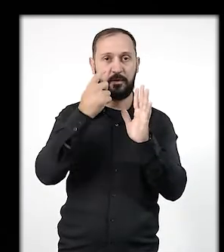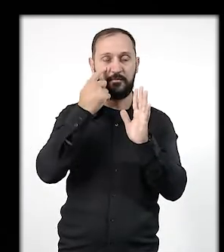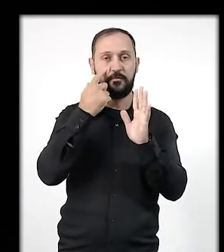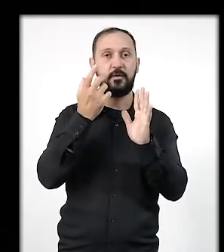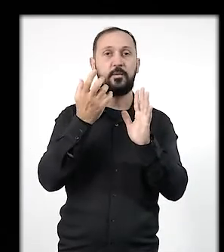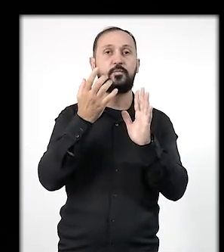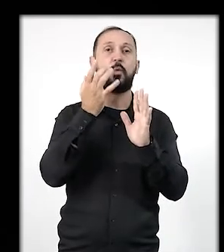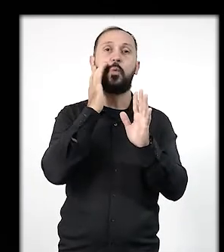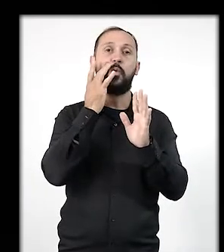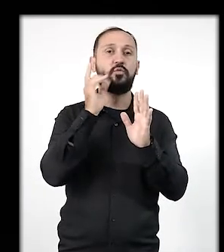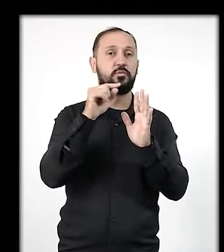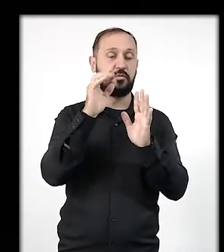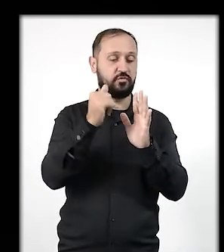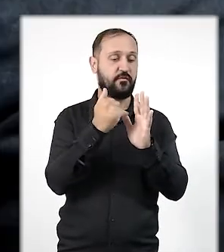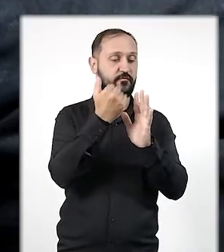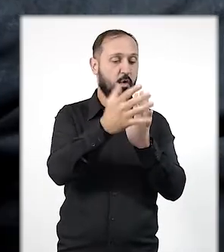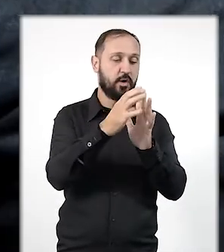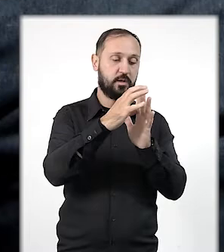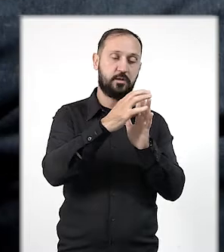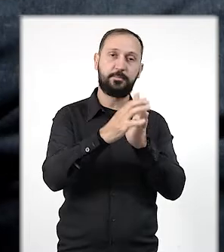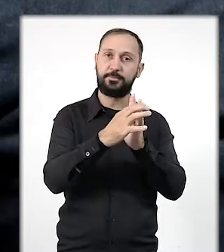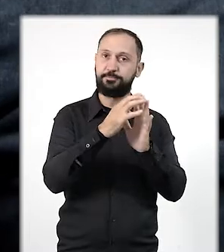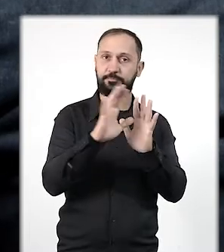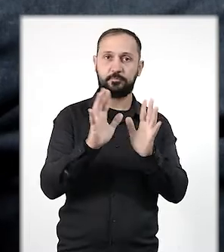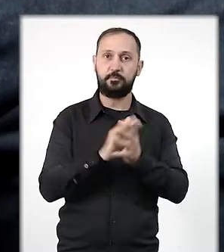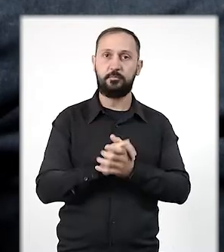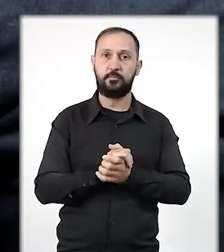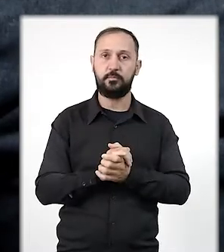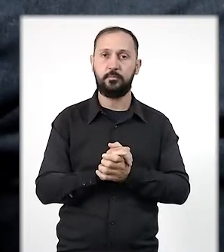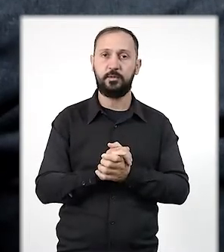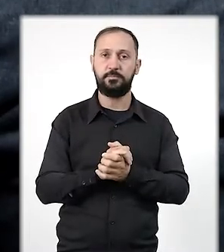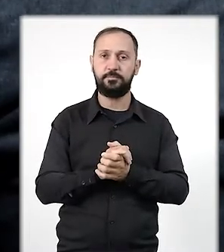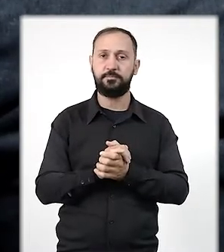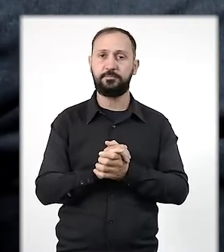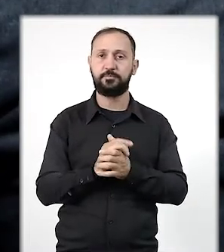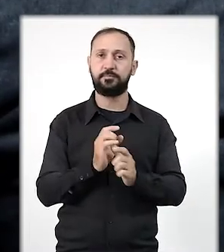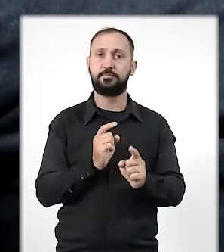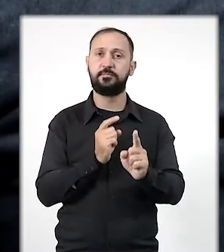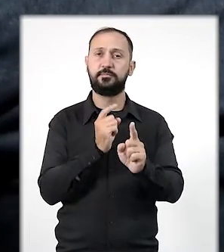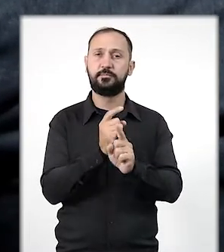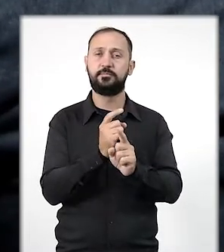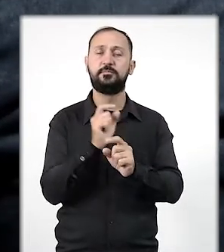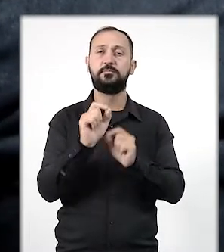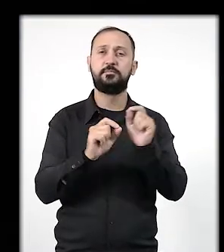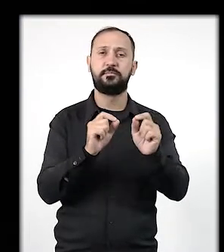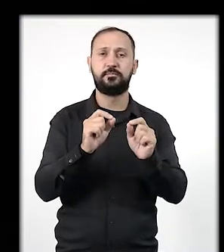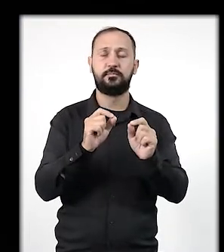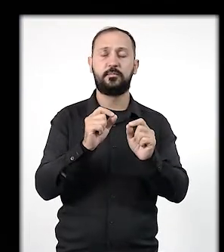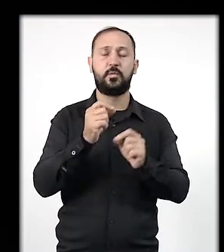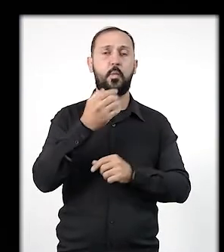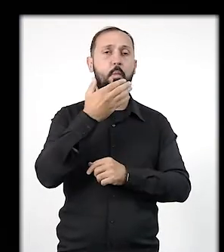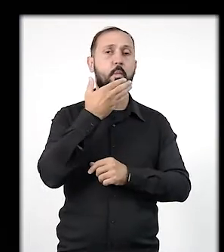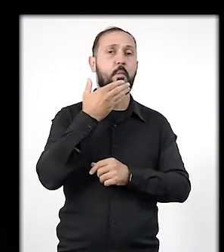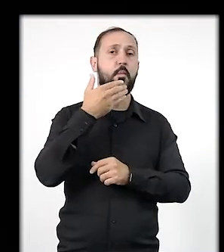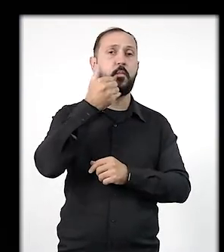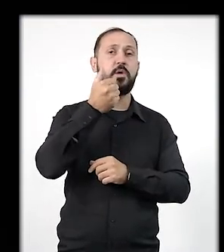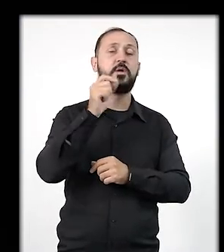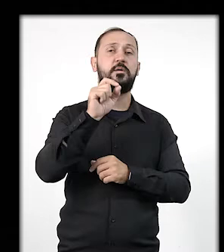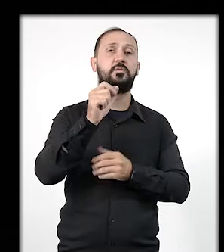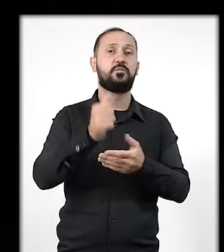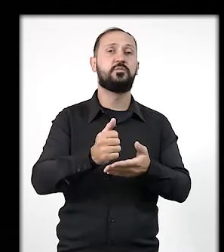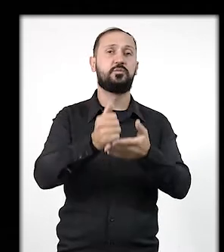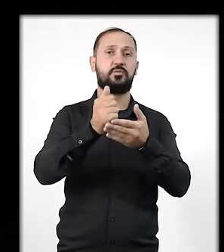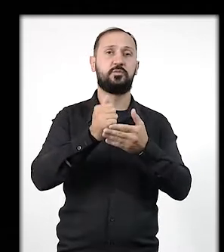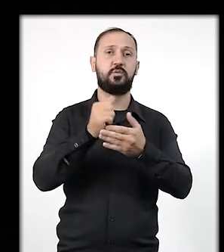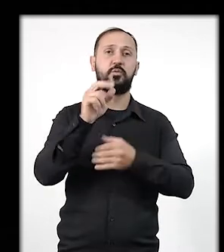dos ossos e não da parte externa da mão. E nós encontramos uma linha de aperfeiçoamento que